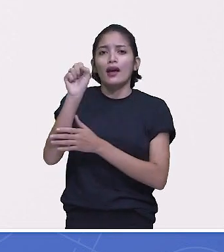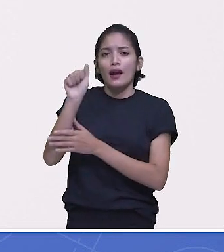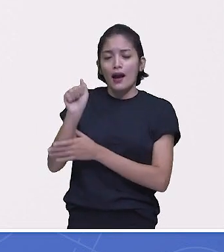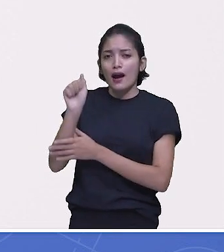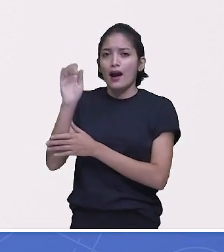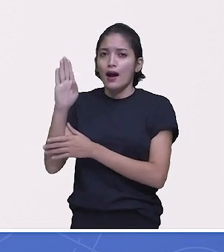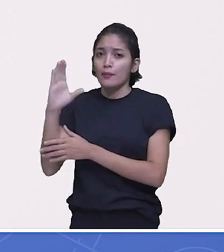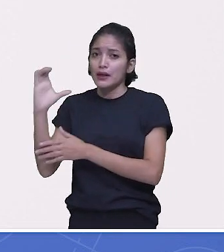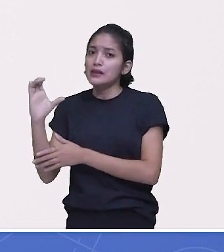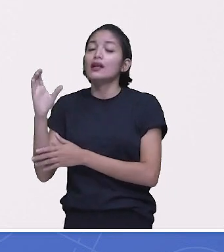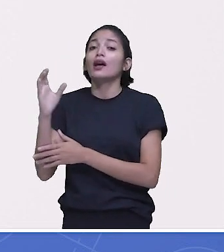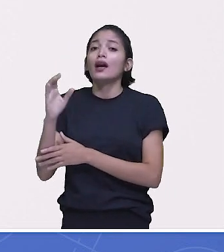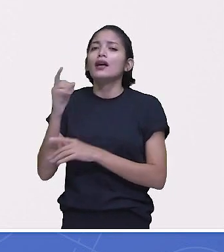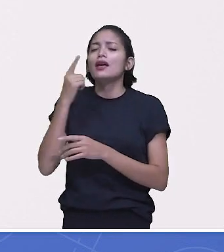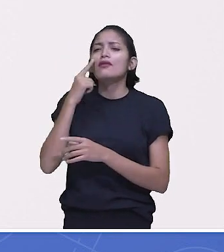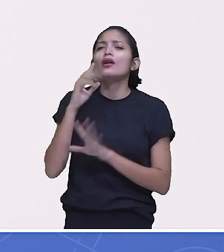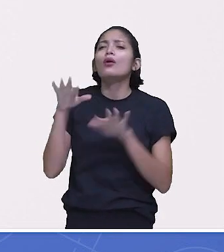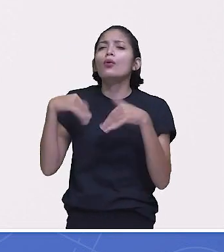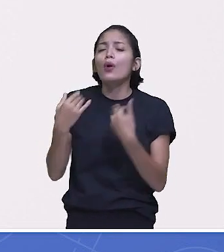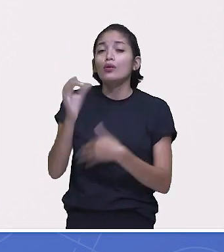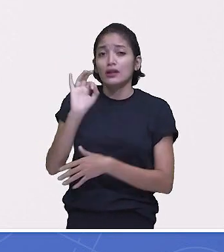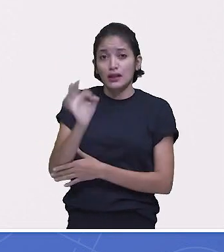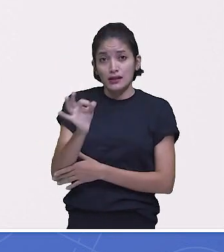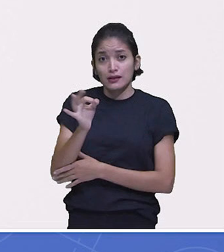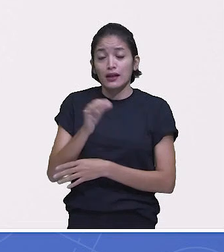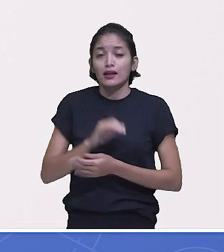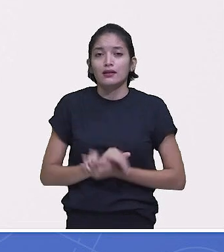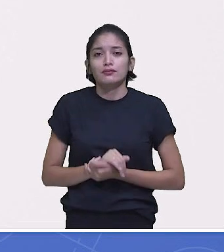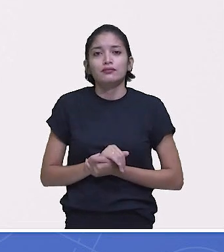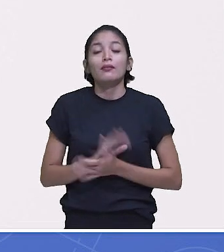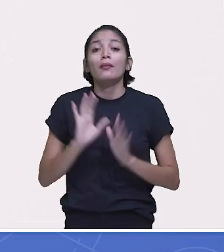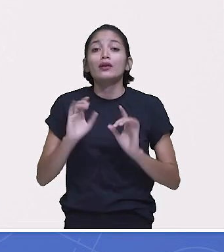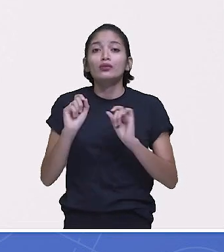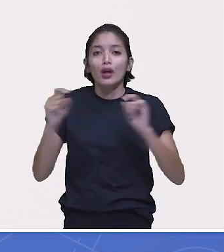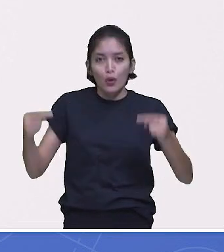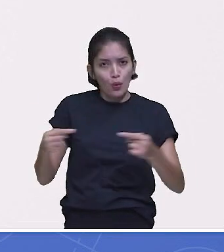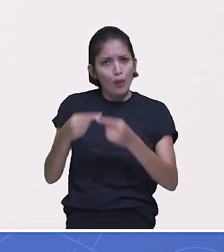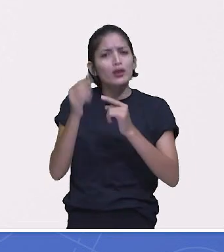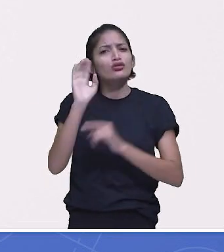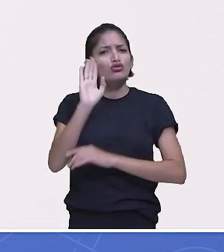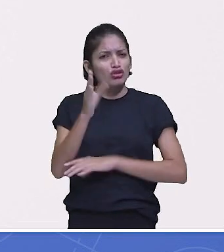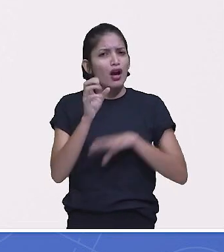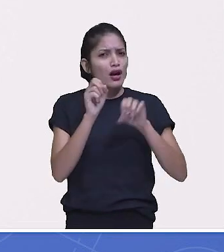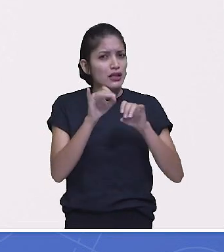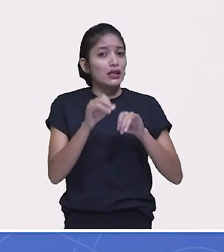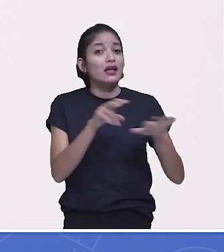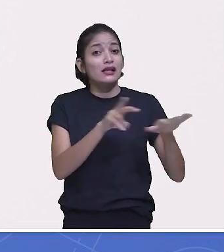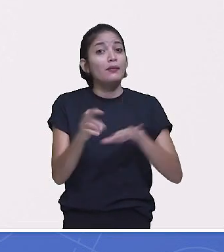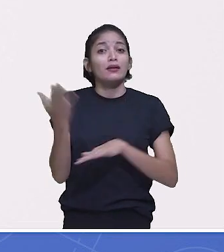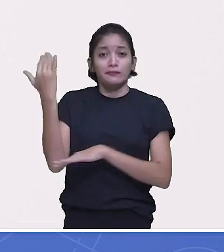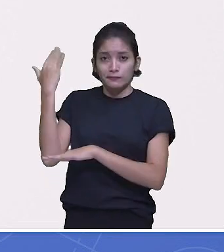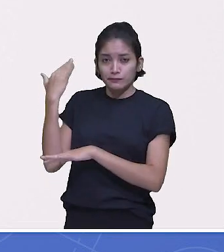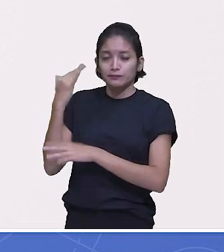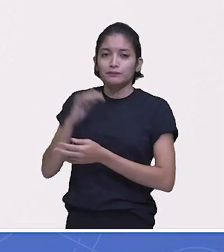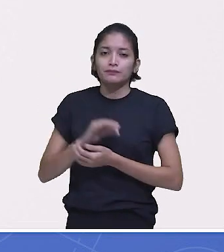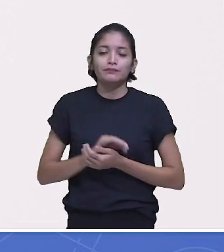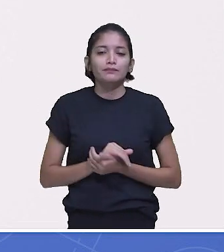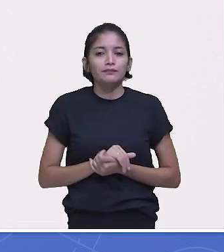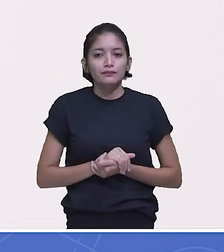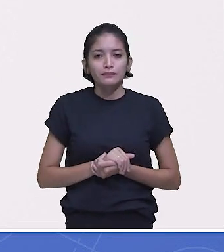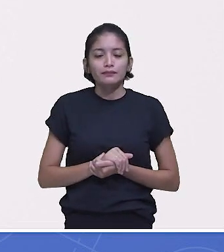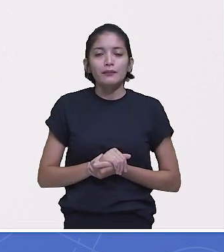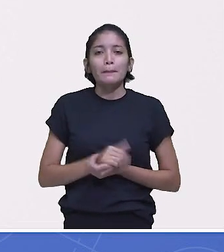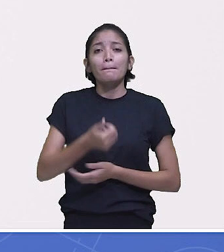quais estão corretas. Ok? Essa questão está totalmente ligada com o que foi ensinado semana passada para vocês. A